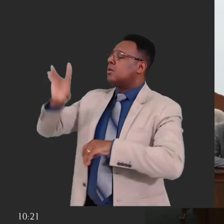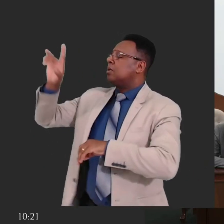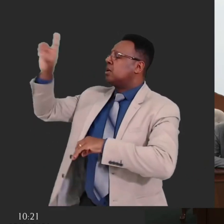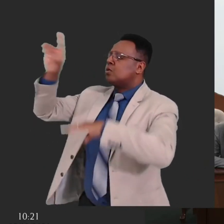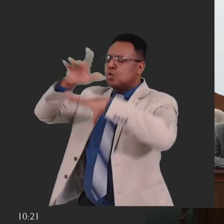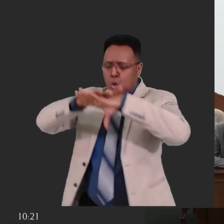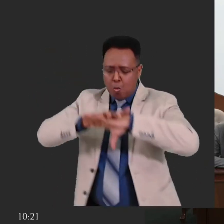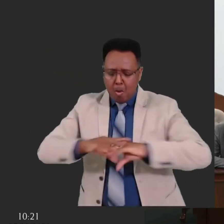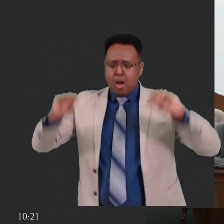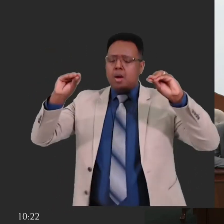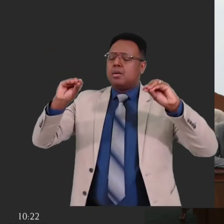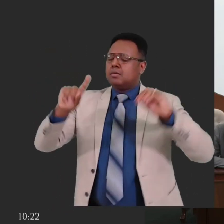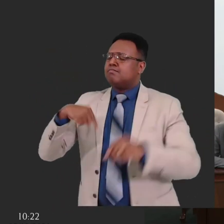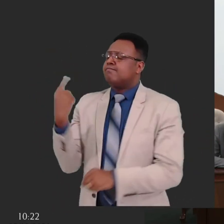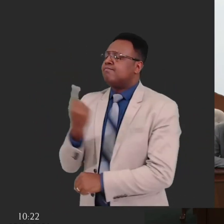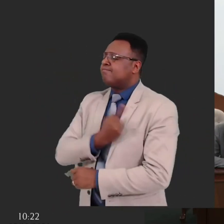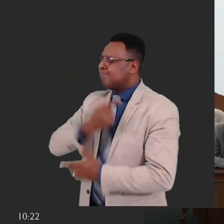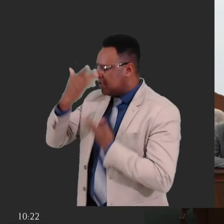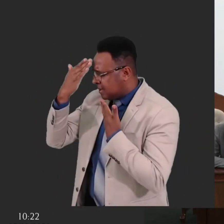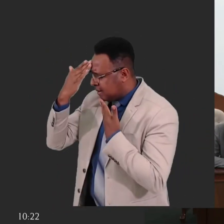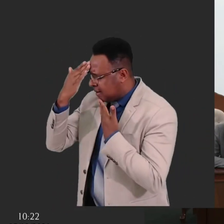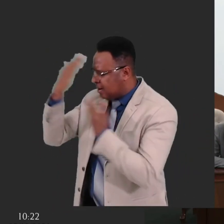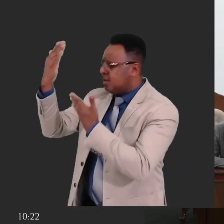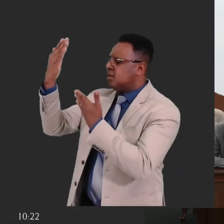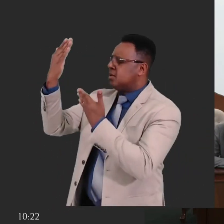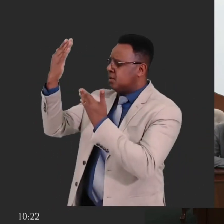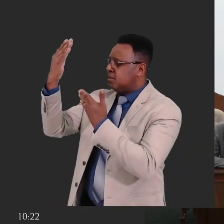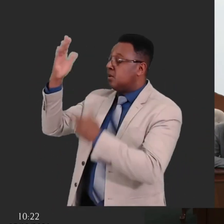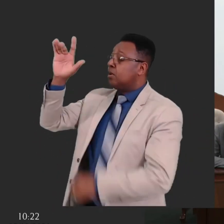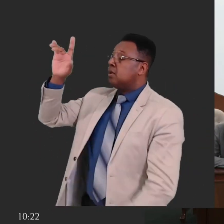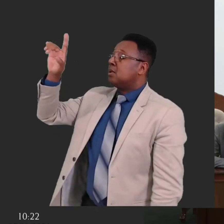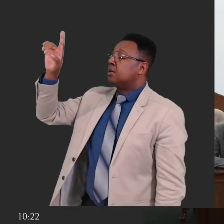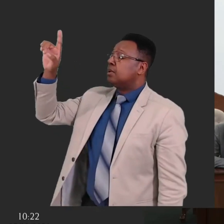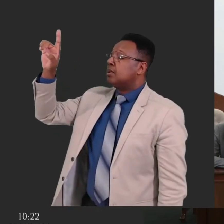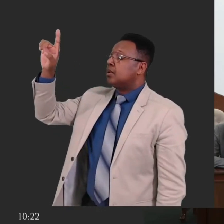Tudo será para a honra e glória do teu nome. Senhor Deus,